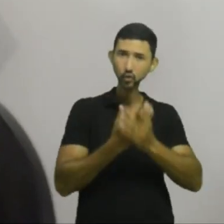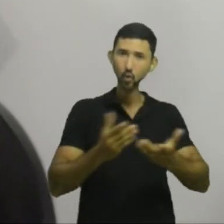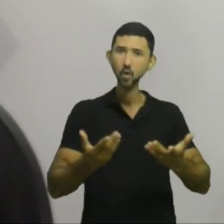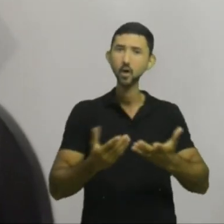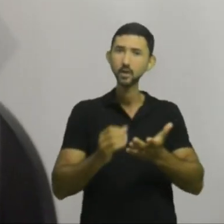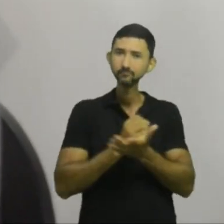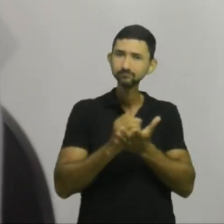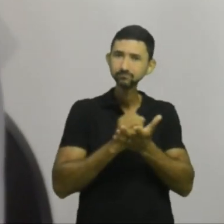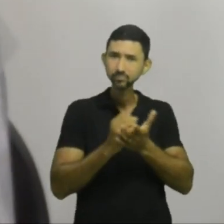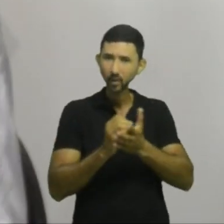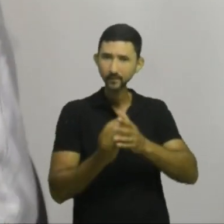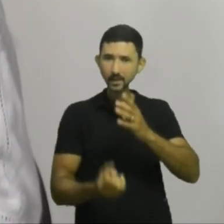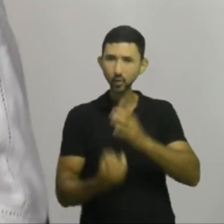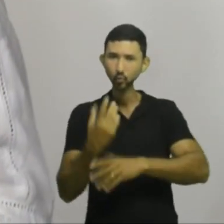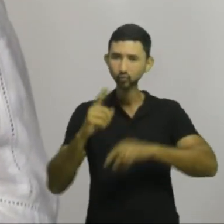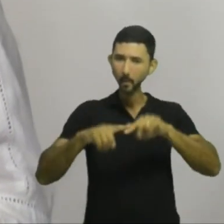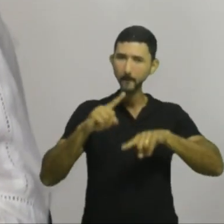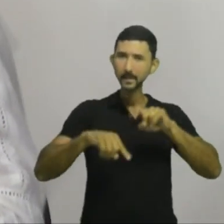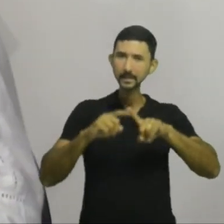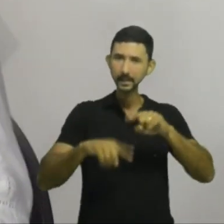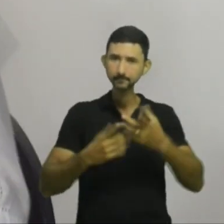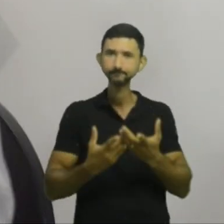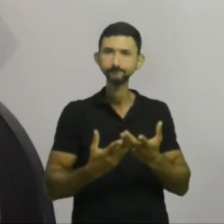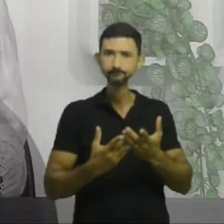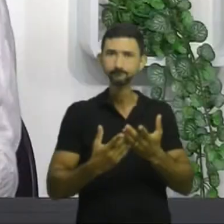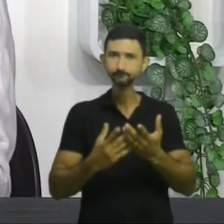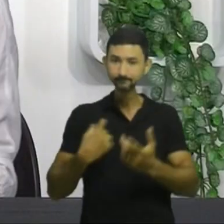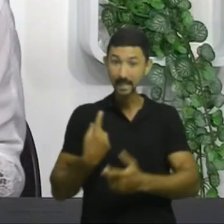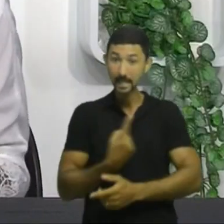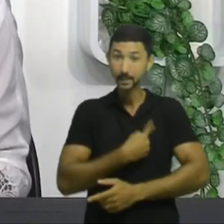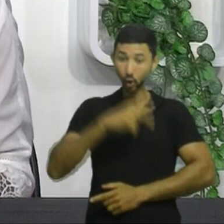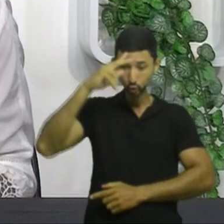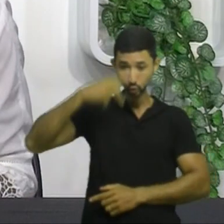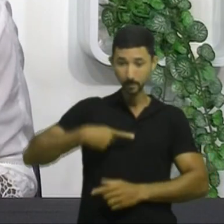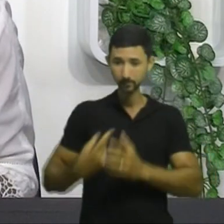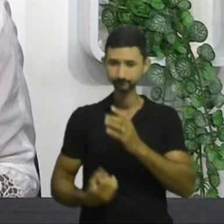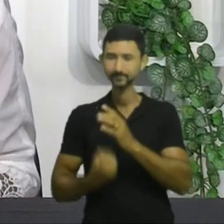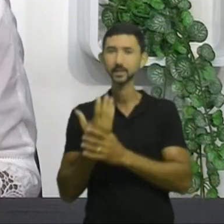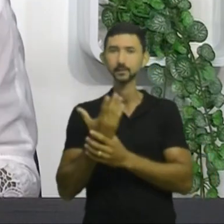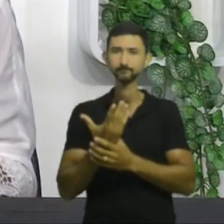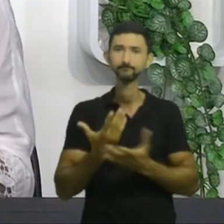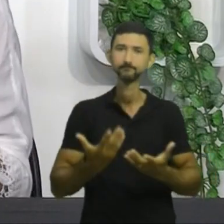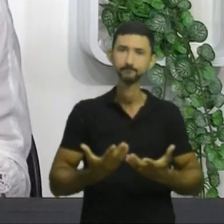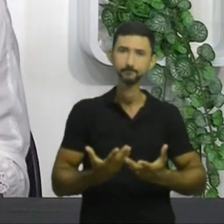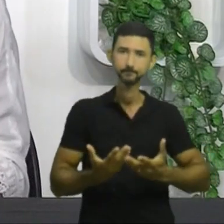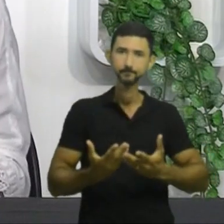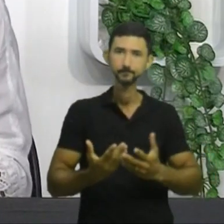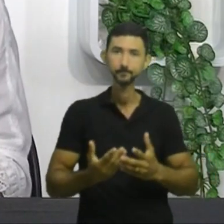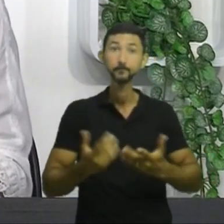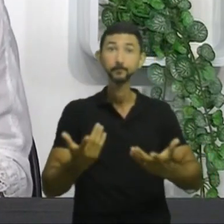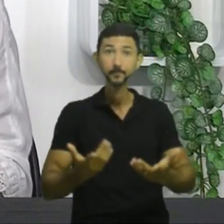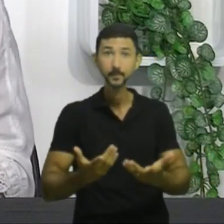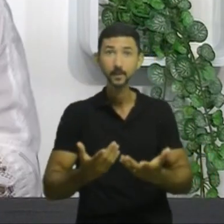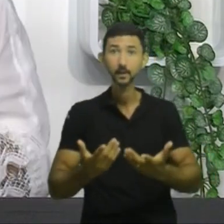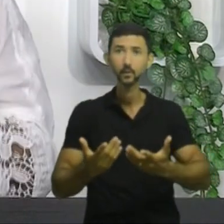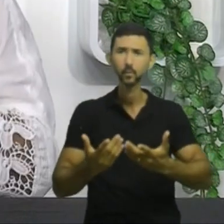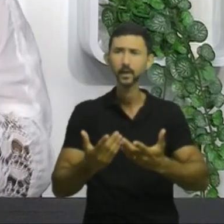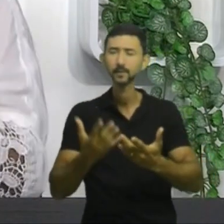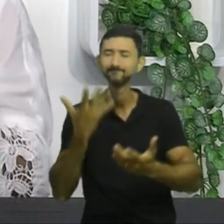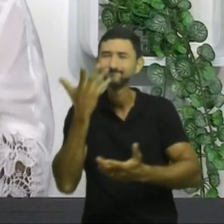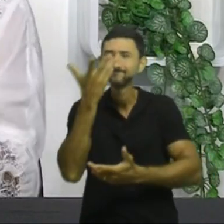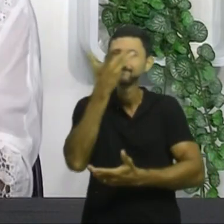de construção de instrumento, como nós humanos que criamos isso. Então, essa é a